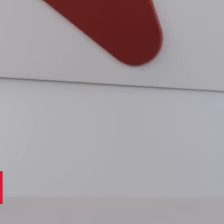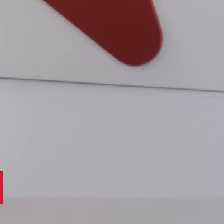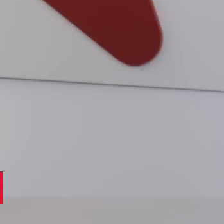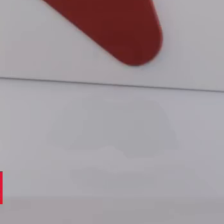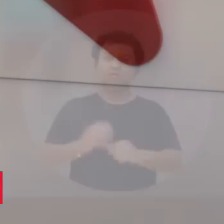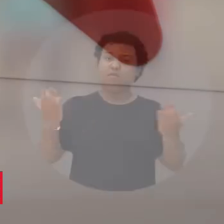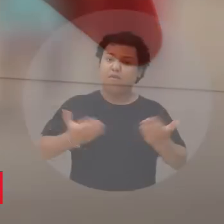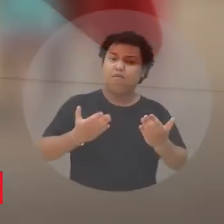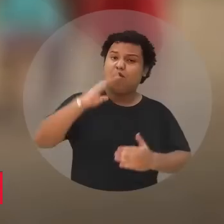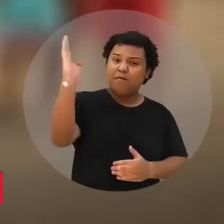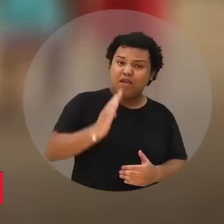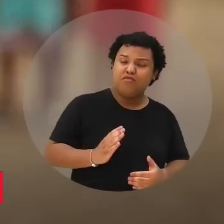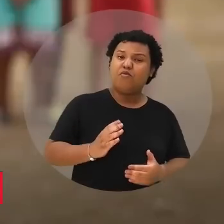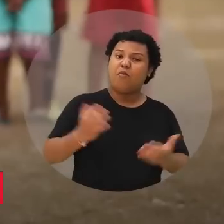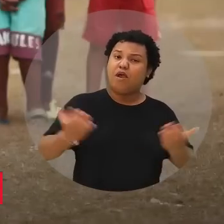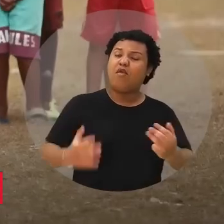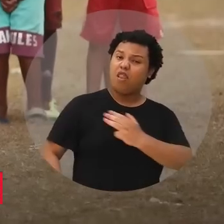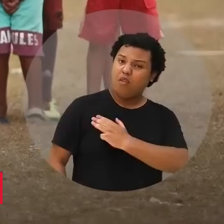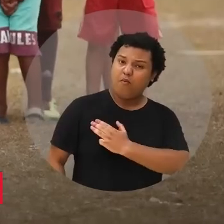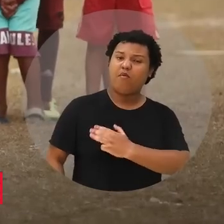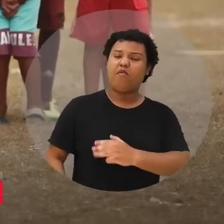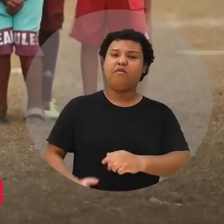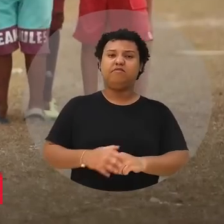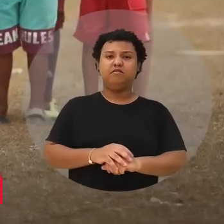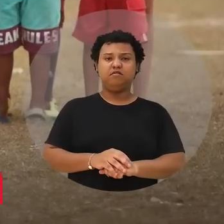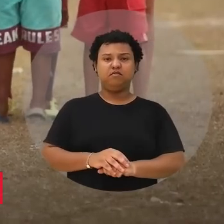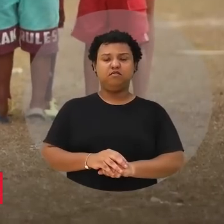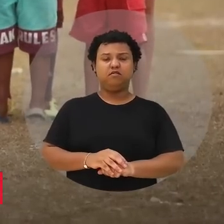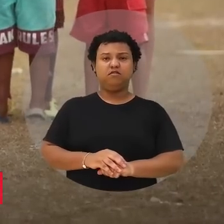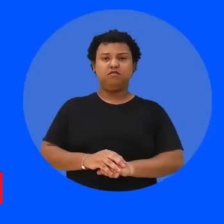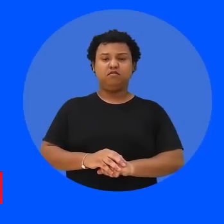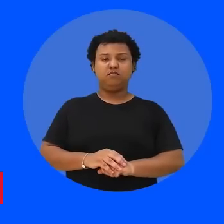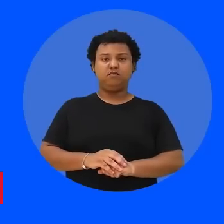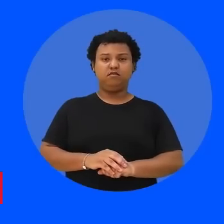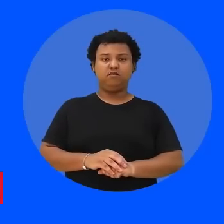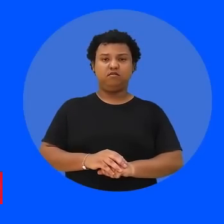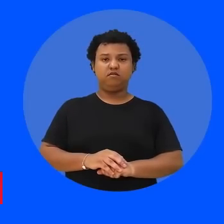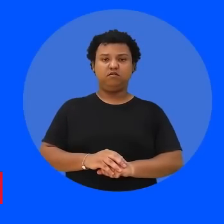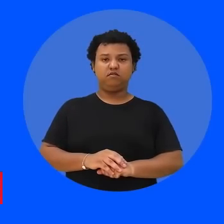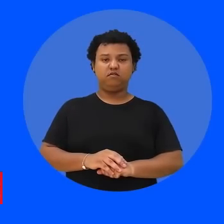brasileiro. Agora Brasil! Agora